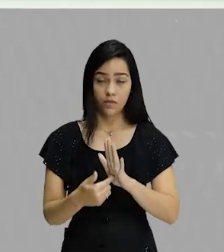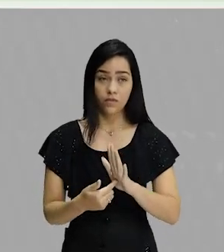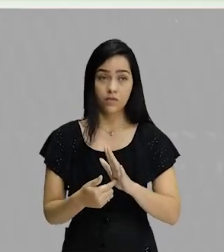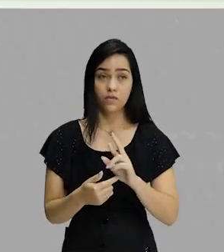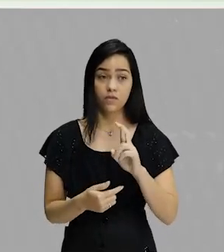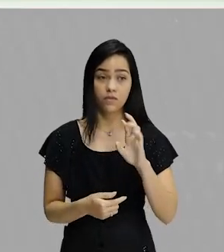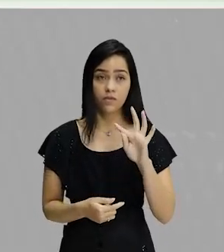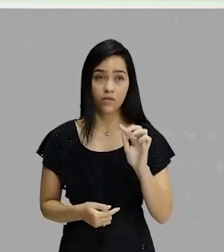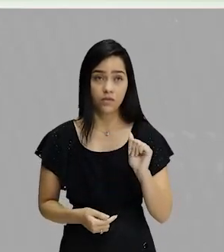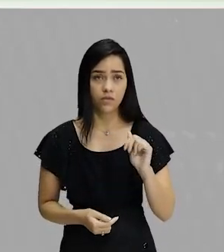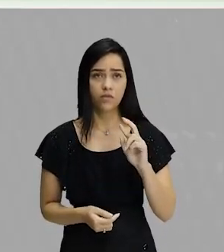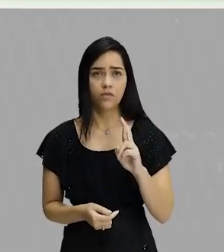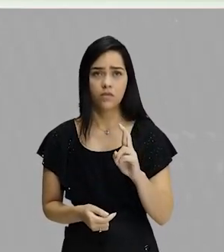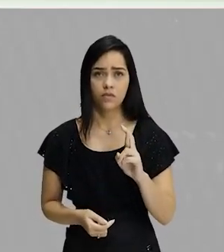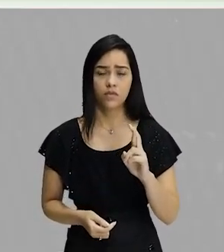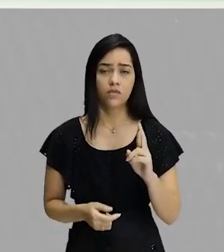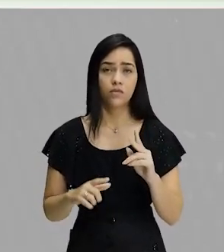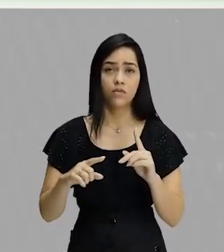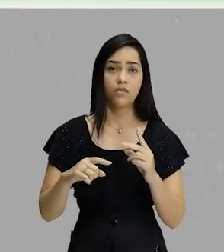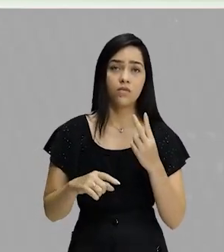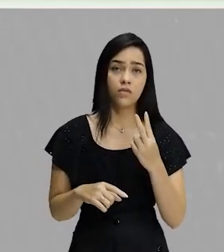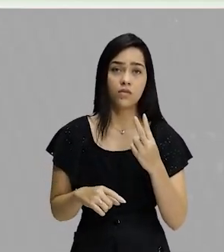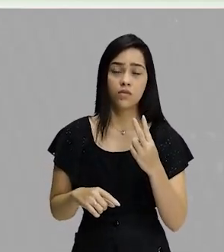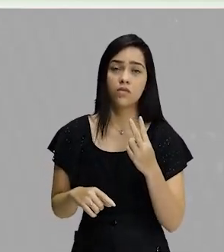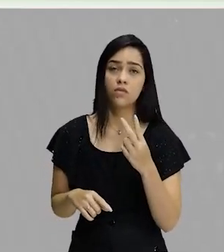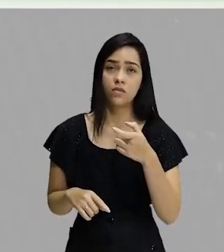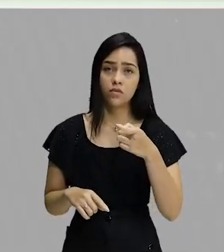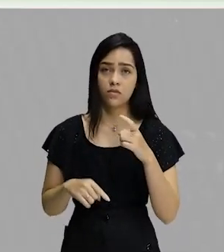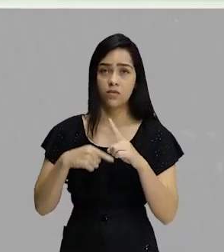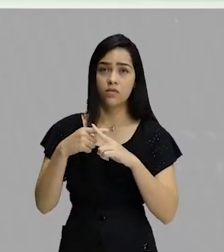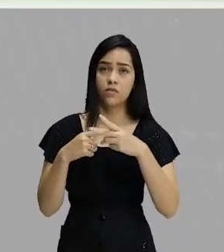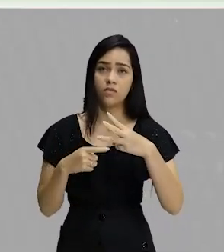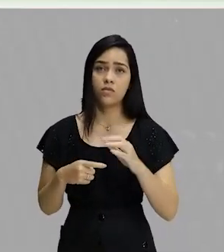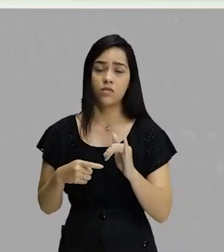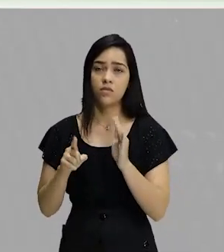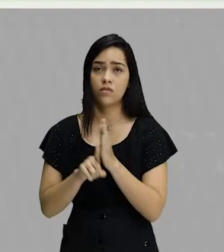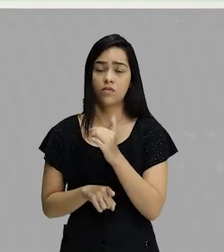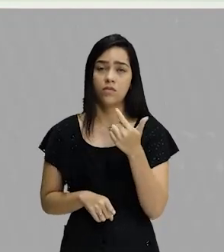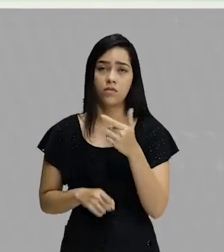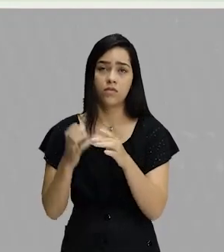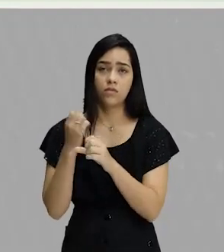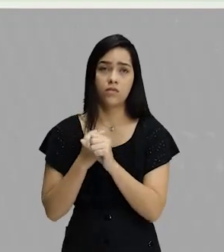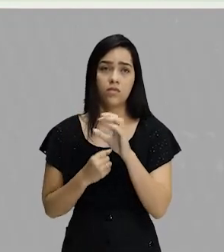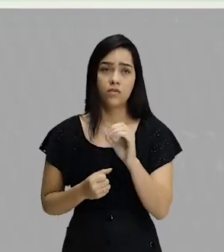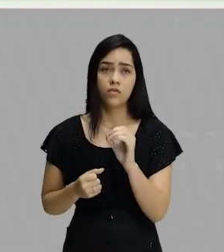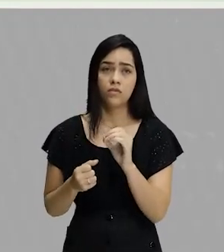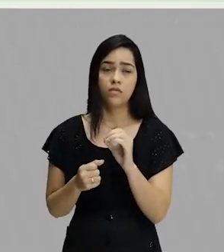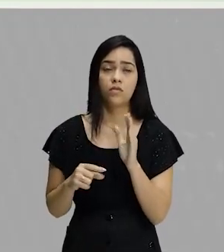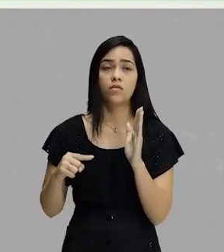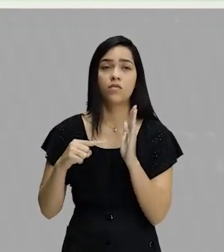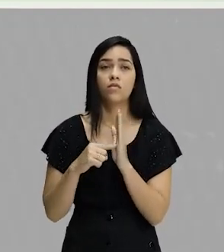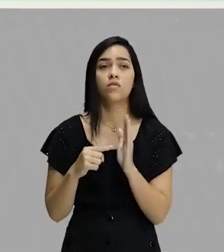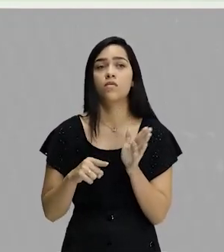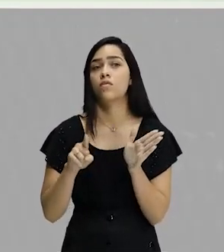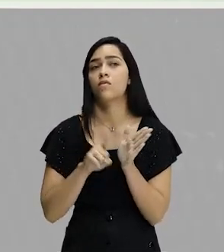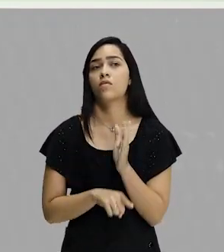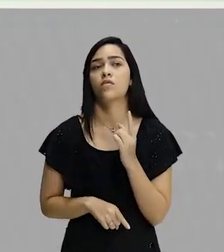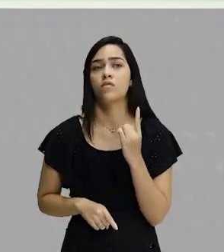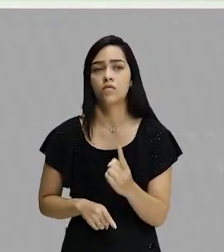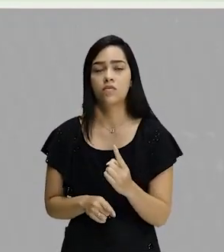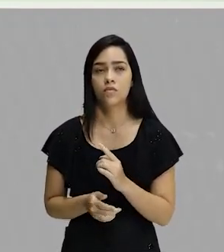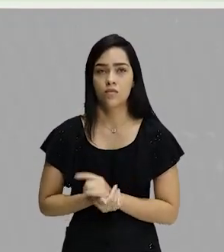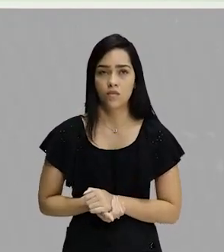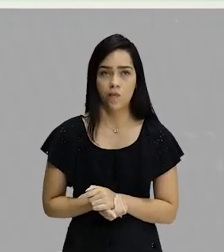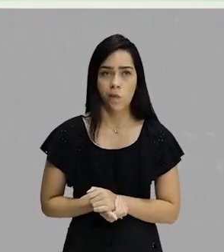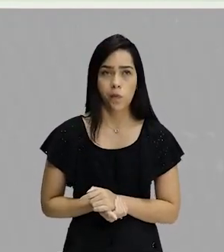reta R de equação 2x mais 3y menos 12 igual a 0 o ponto de abscissa menos 1.